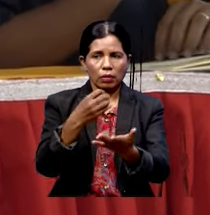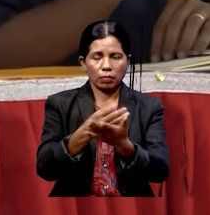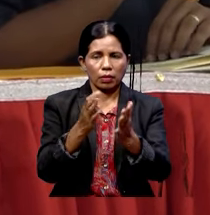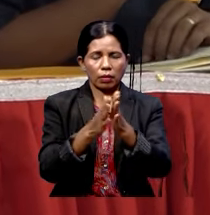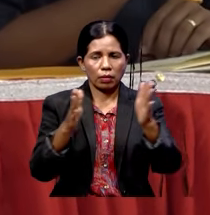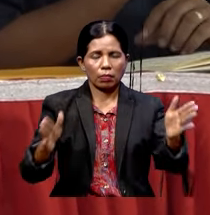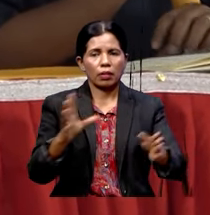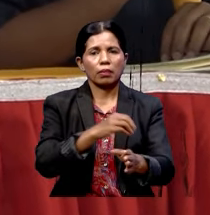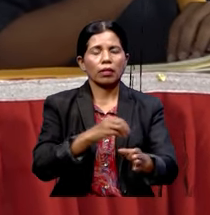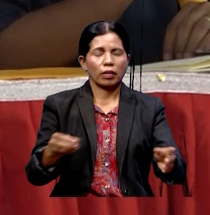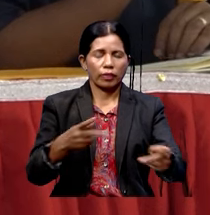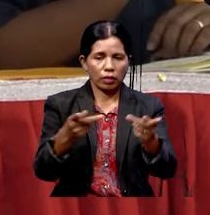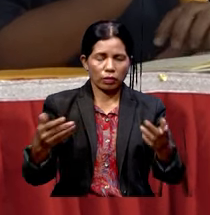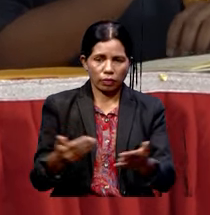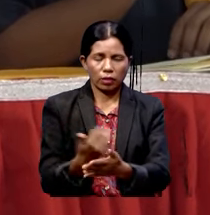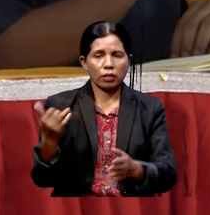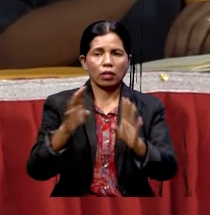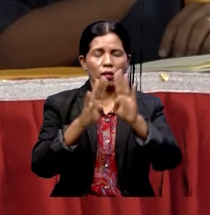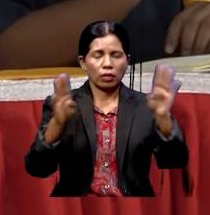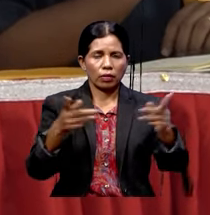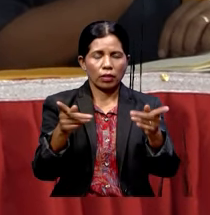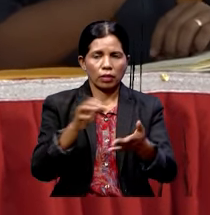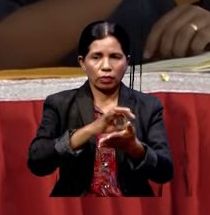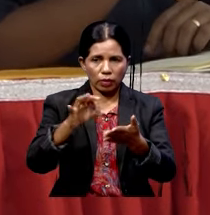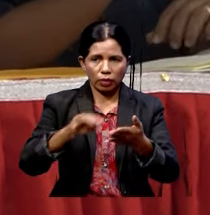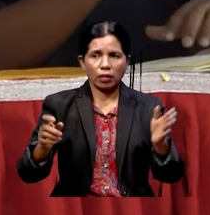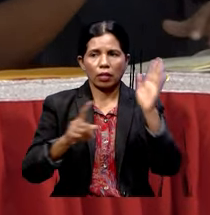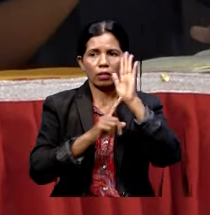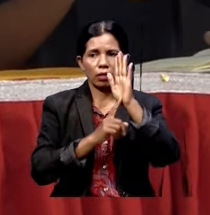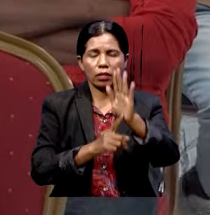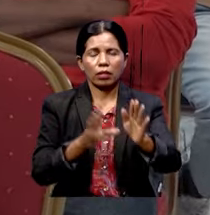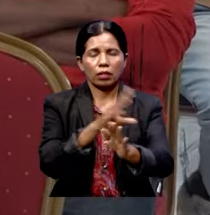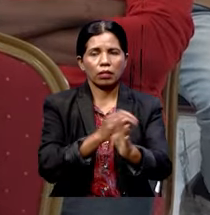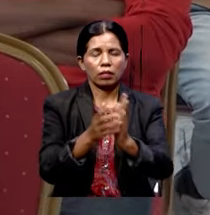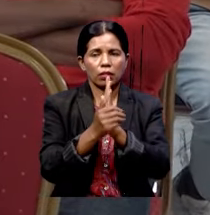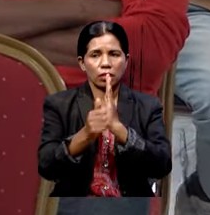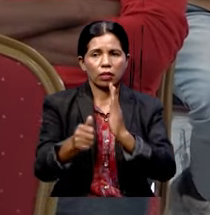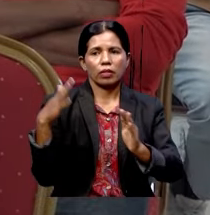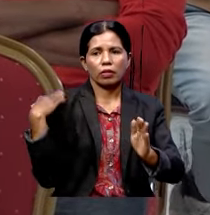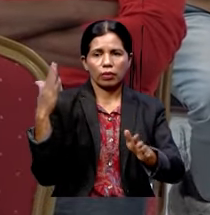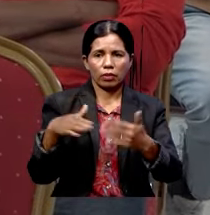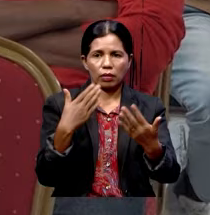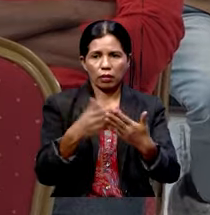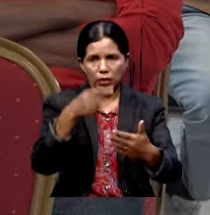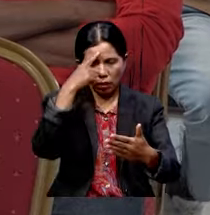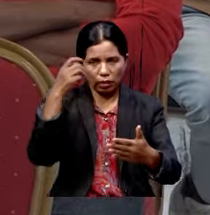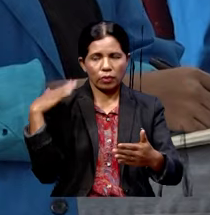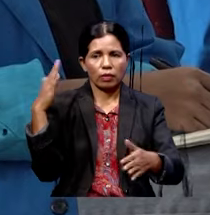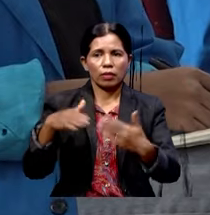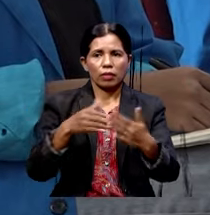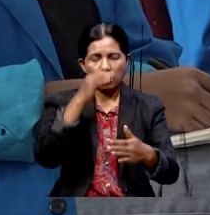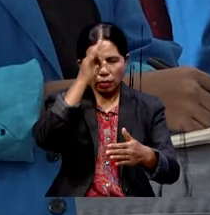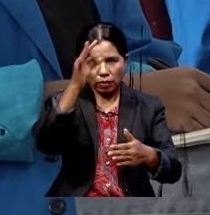ba setor produtivo sira, no loque centro formação a tu transforma capacidade juventude siranian, tamba joven sira mak